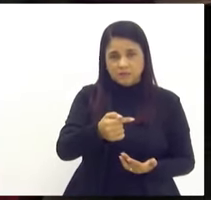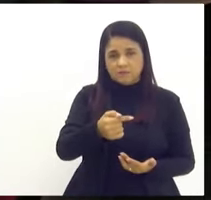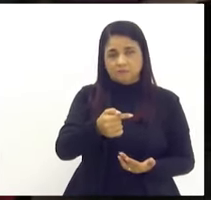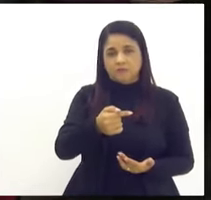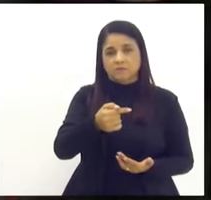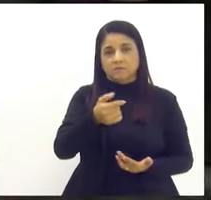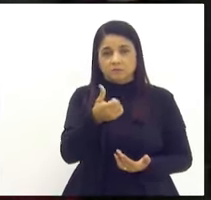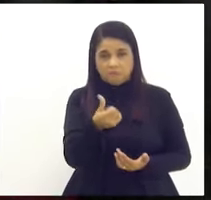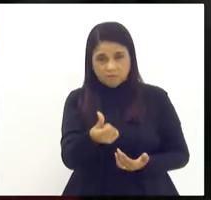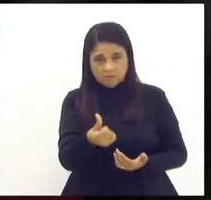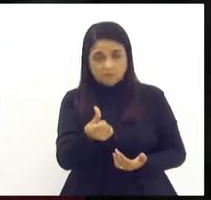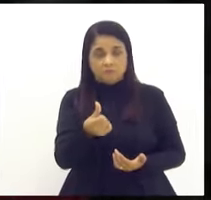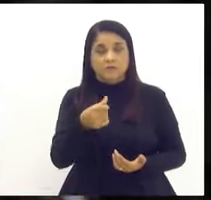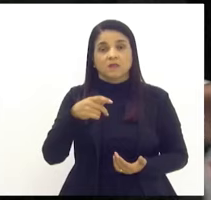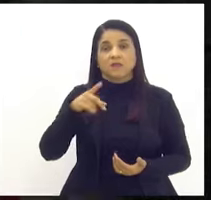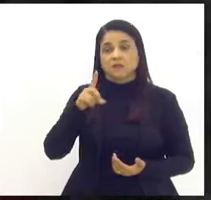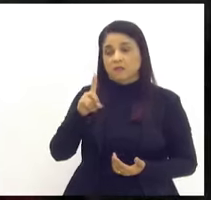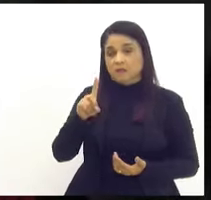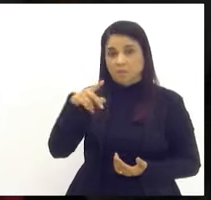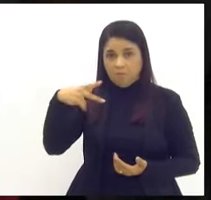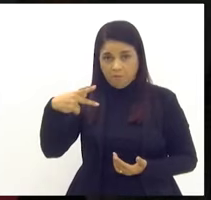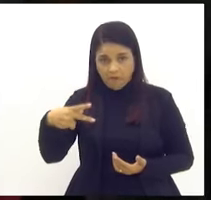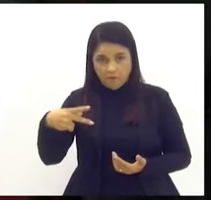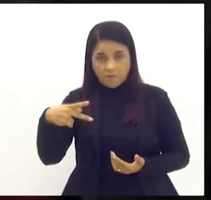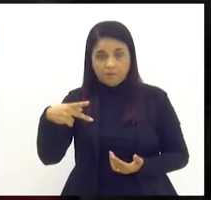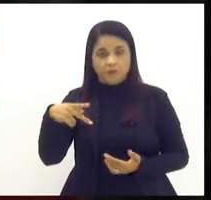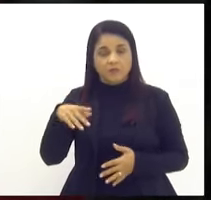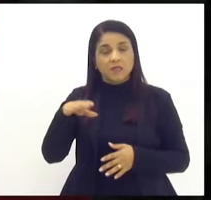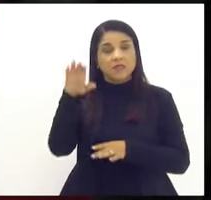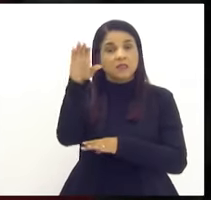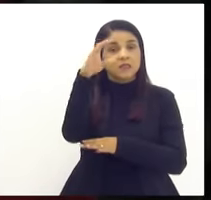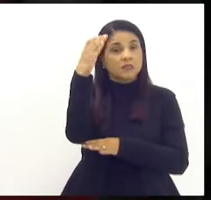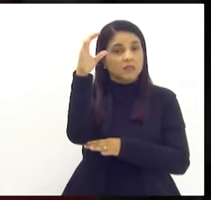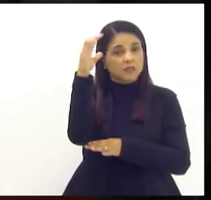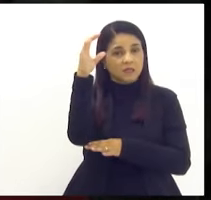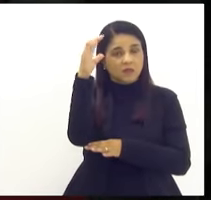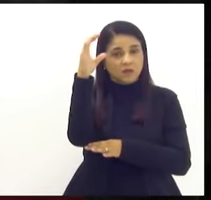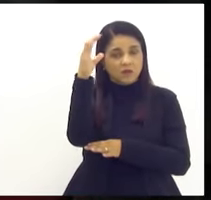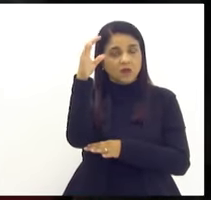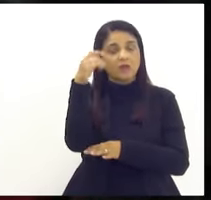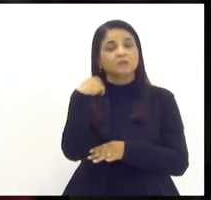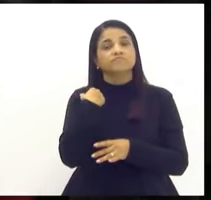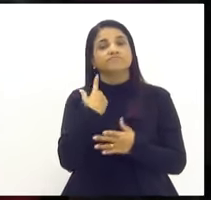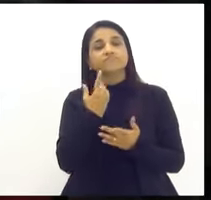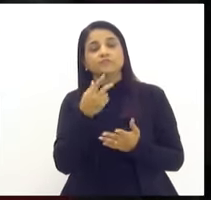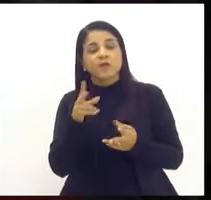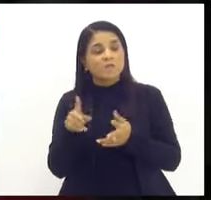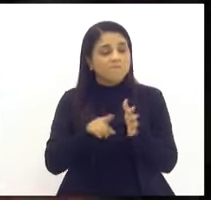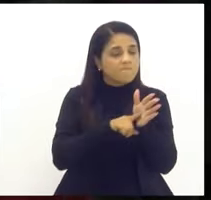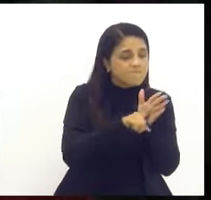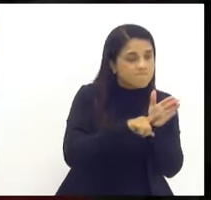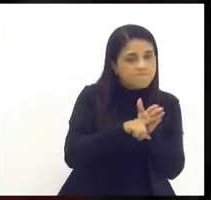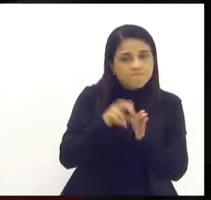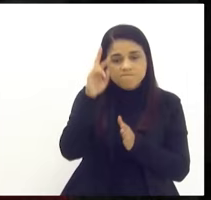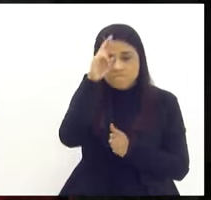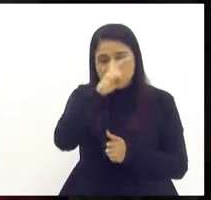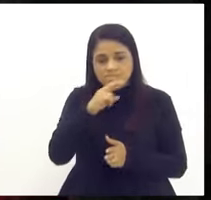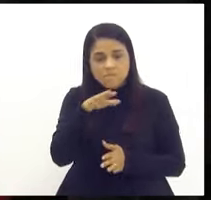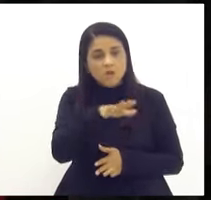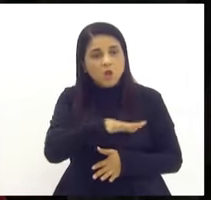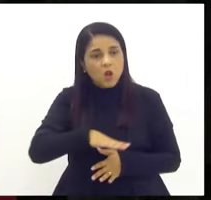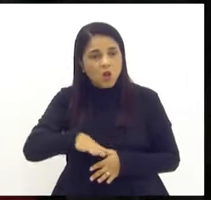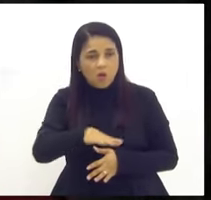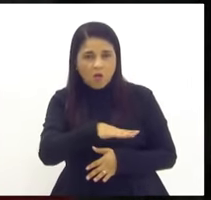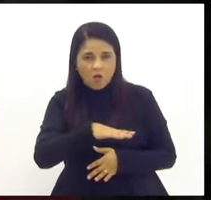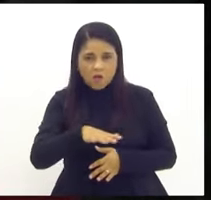76ª DP ali em Niterói justamente fazendo uma vistoria no local Já que